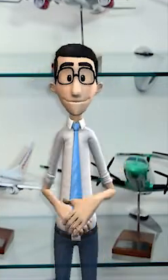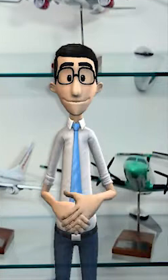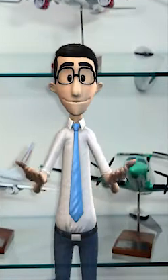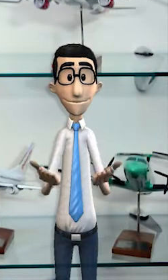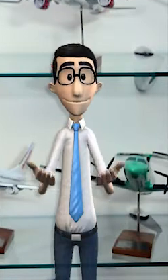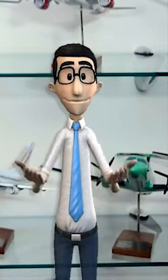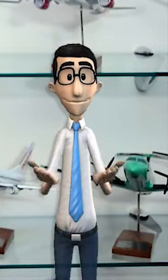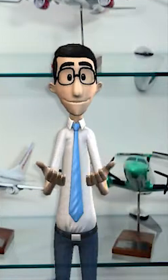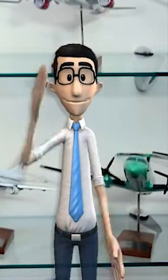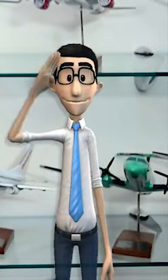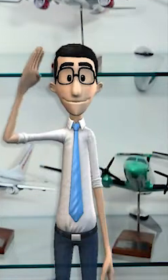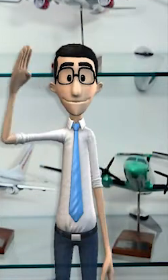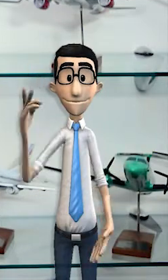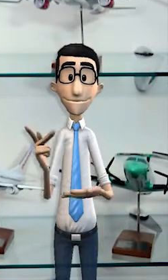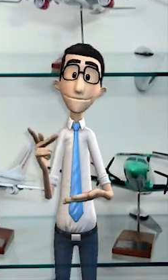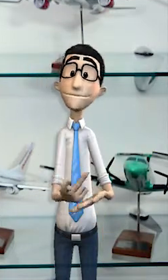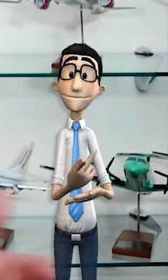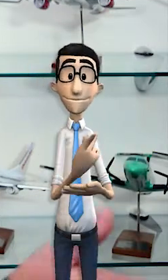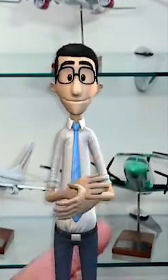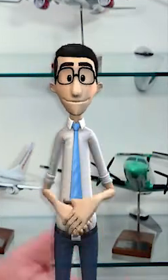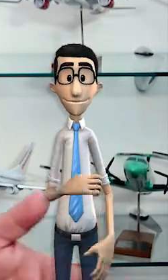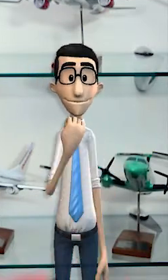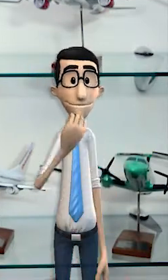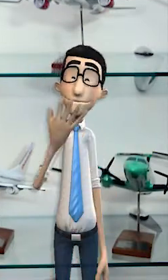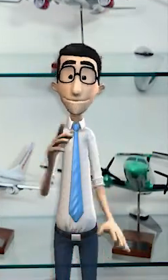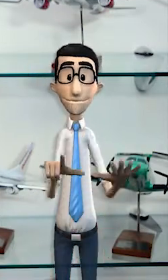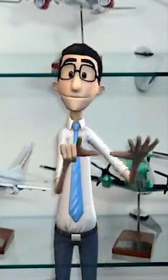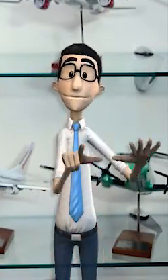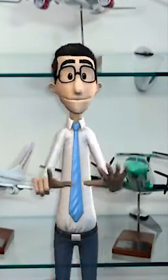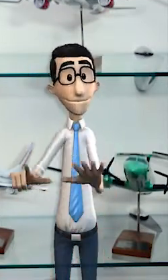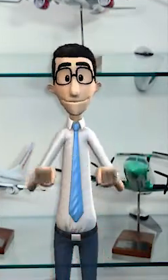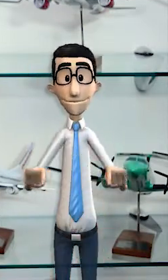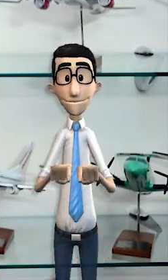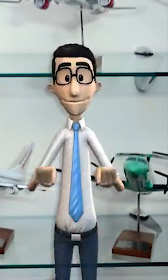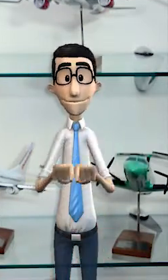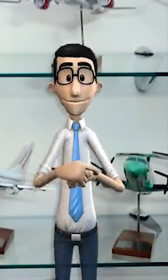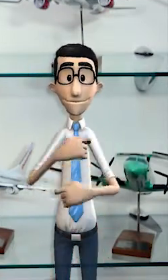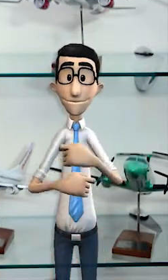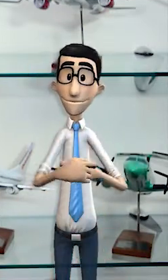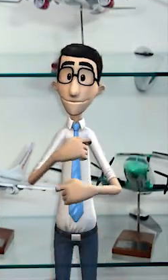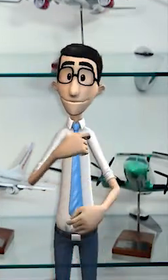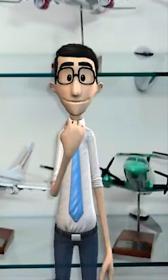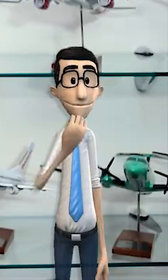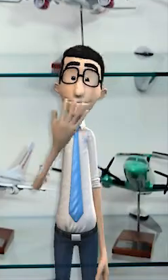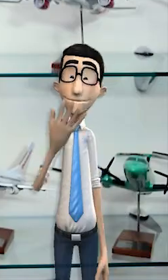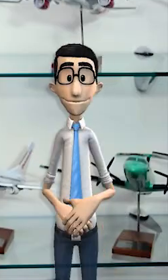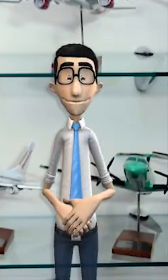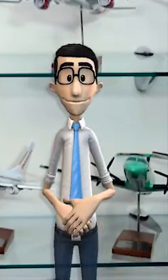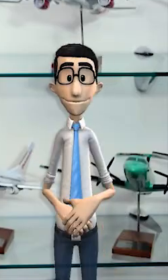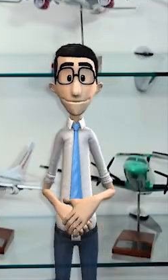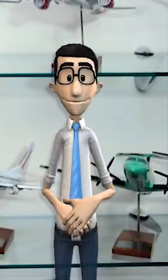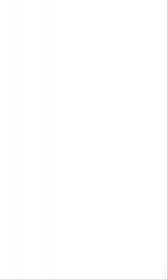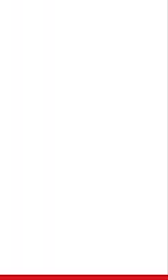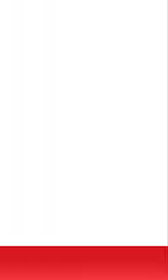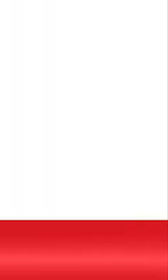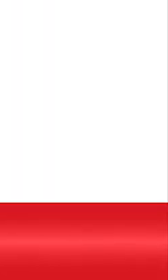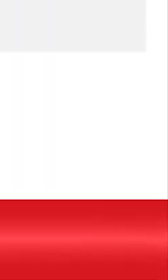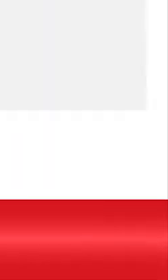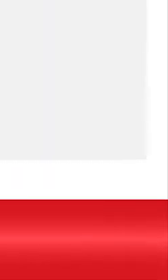trabalha para receber você cada vez melhor. Fique agora com os principais eventos da nossa cidade e tenha uma boa semana e bons negócios.